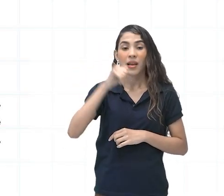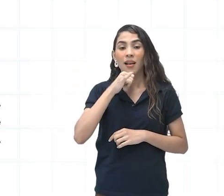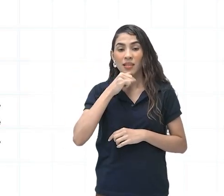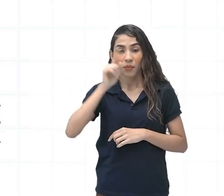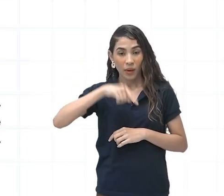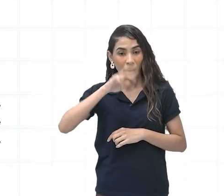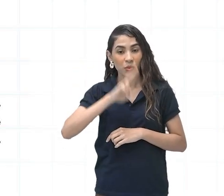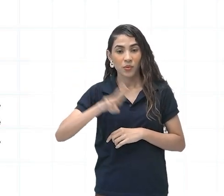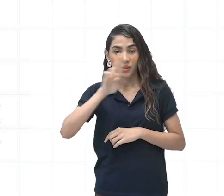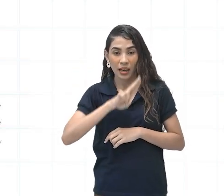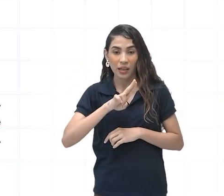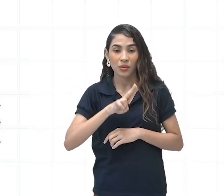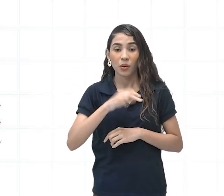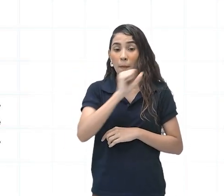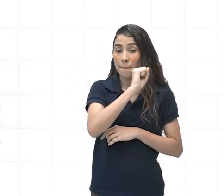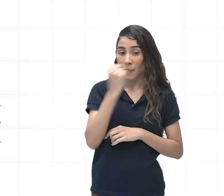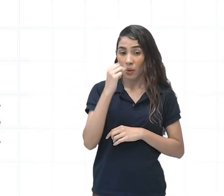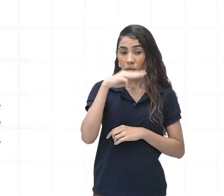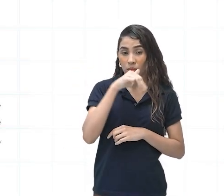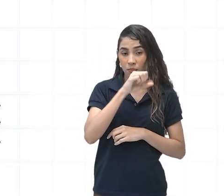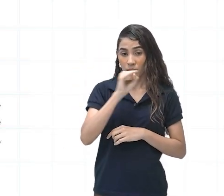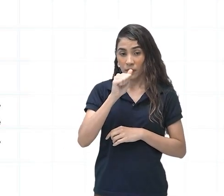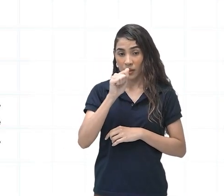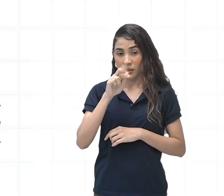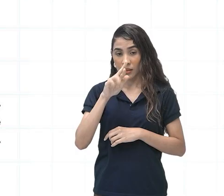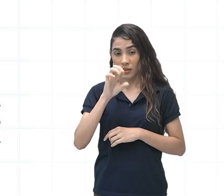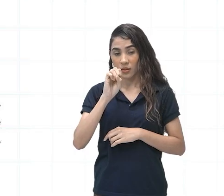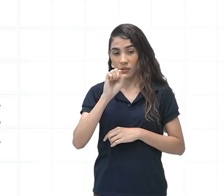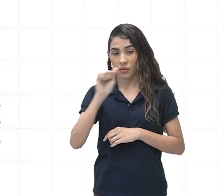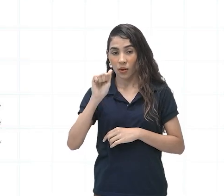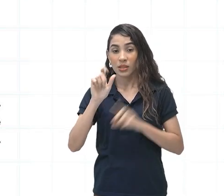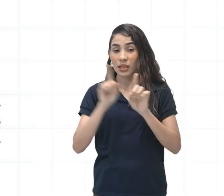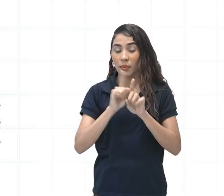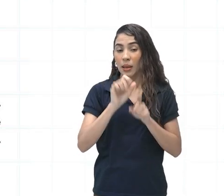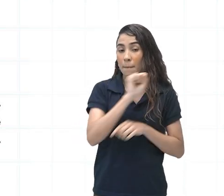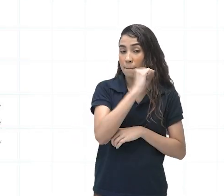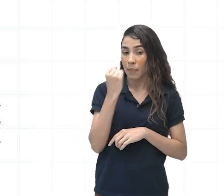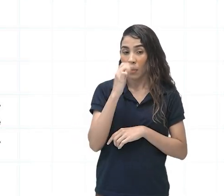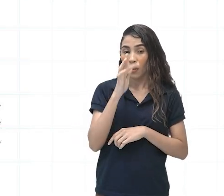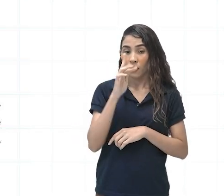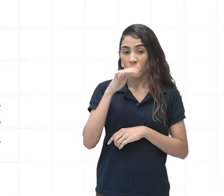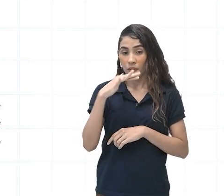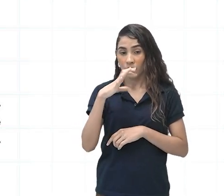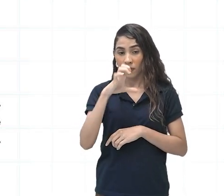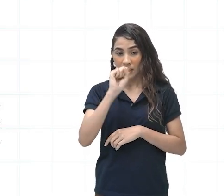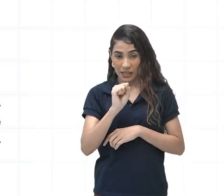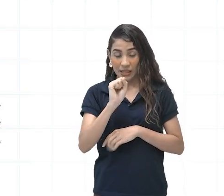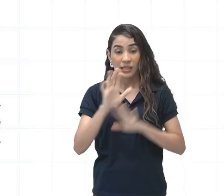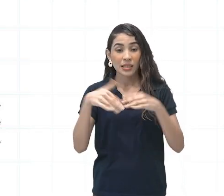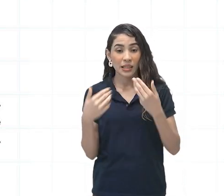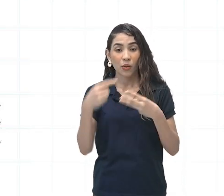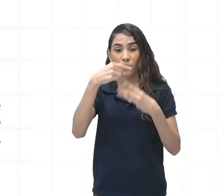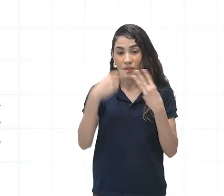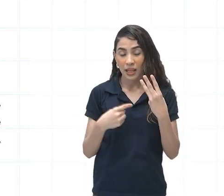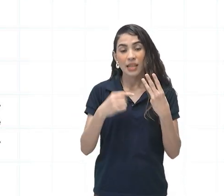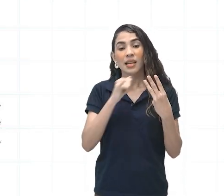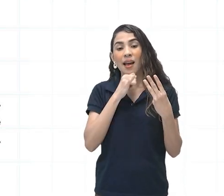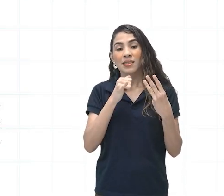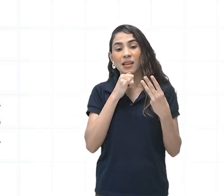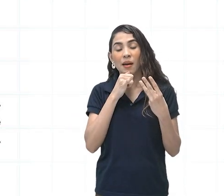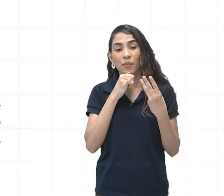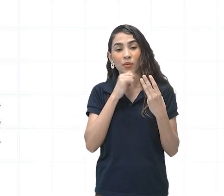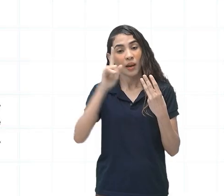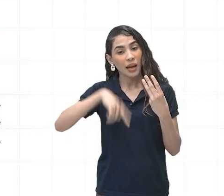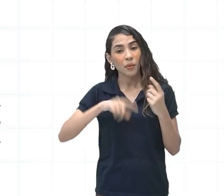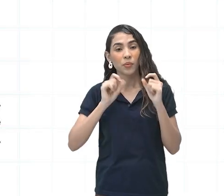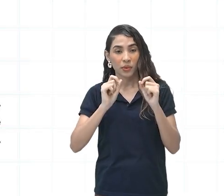são utilizadas, tanto pão da massa grossa como pão francês. Então, notem que tudo isso, esses três exemplos que observamos até agora,